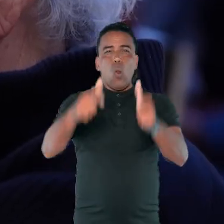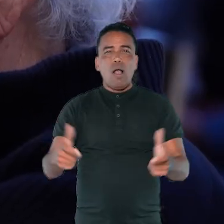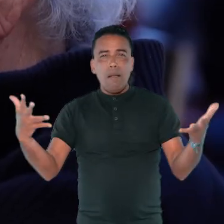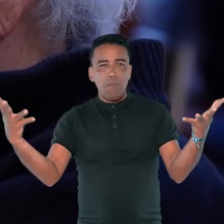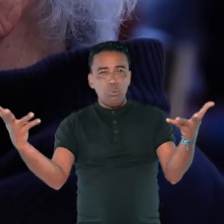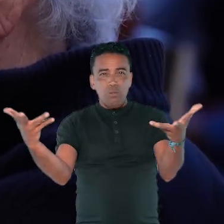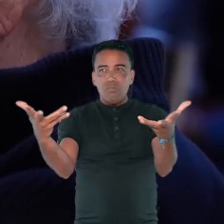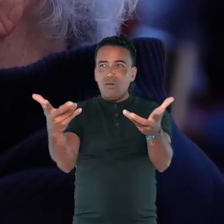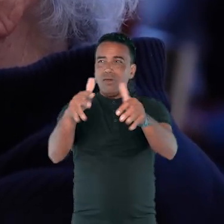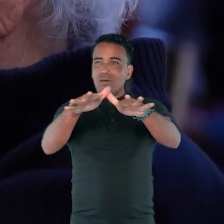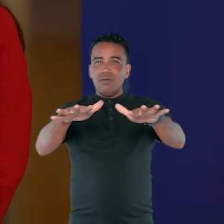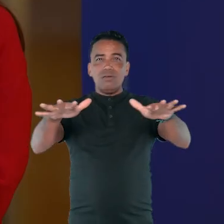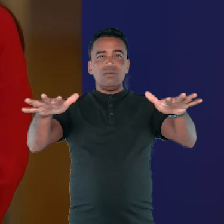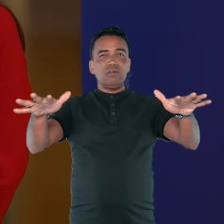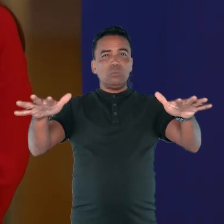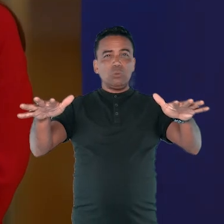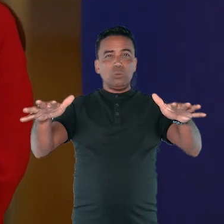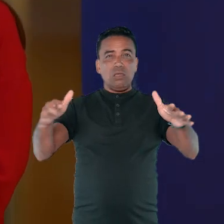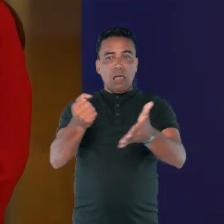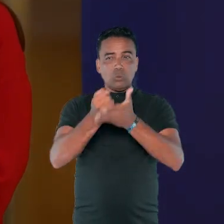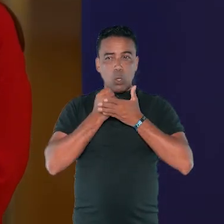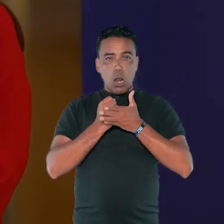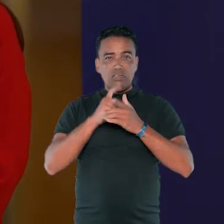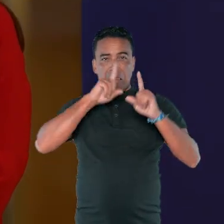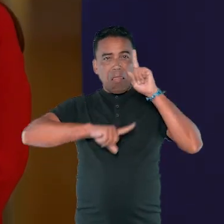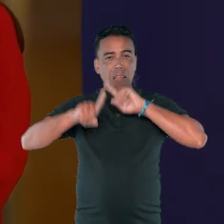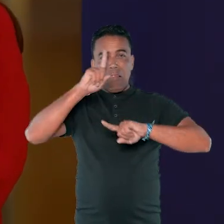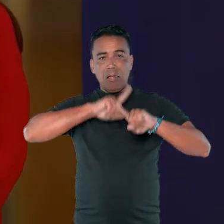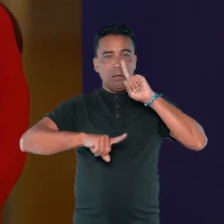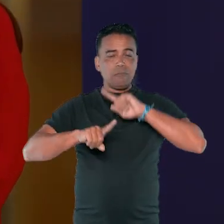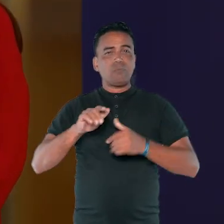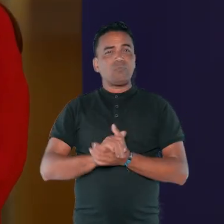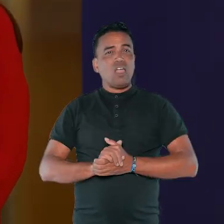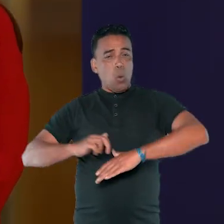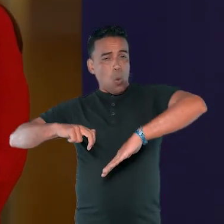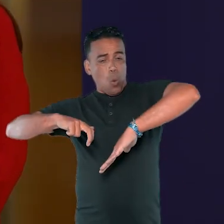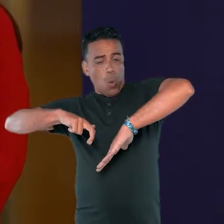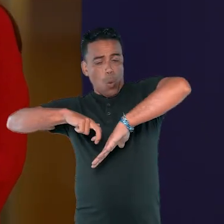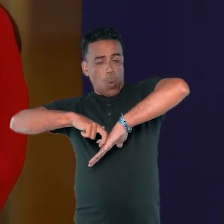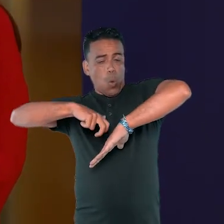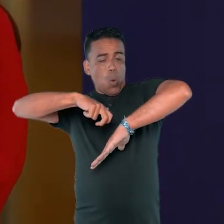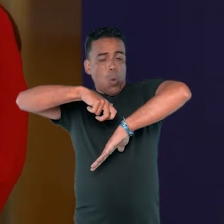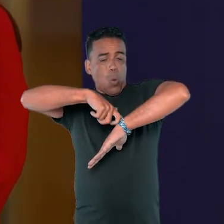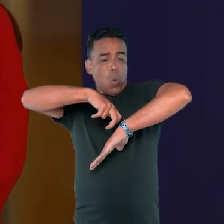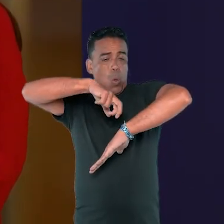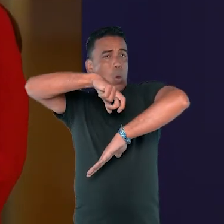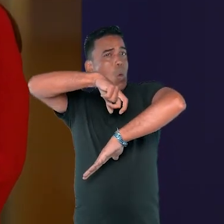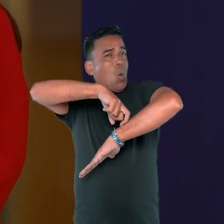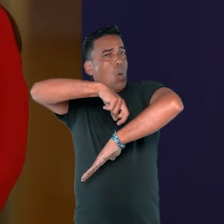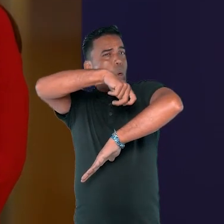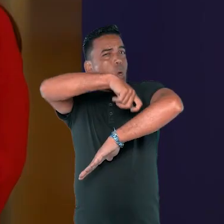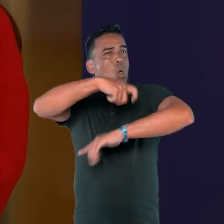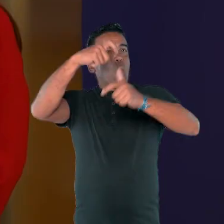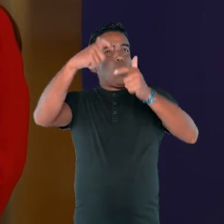nos impeliu a errar aqui? Subo de joelhos as escadas dos arquivos nacionais,